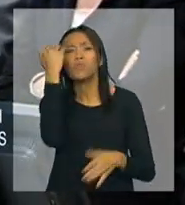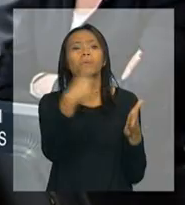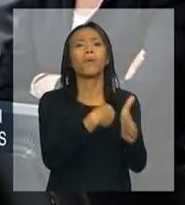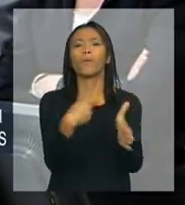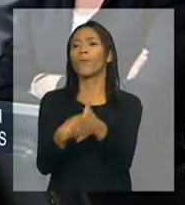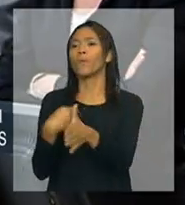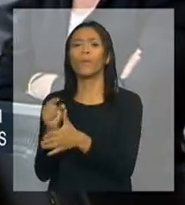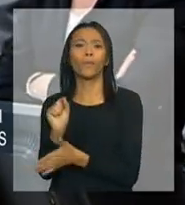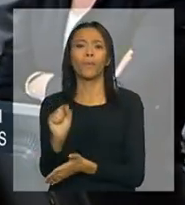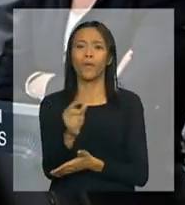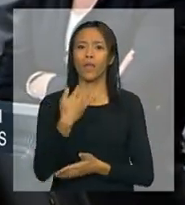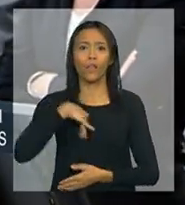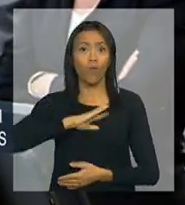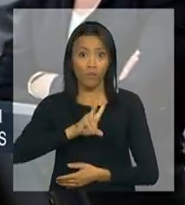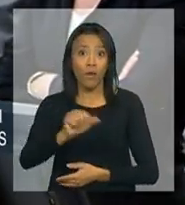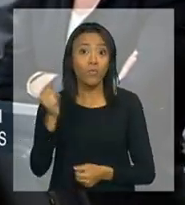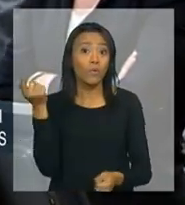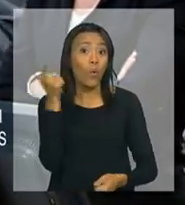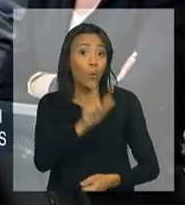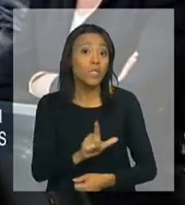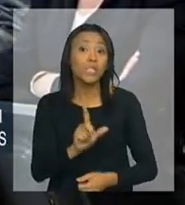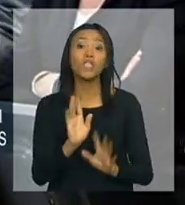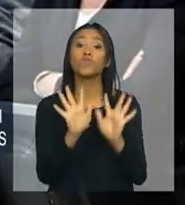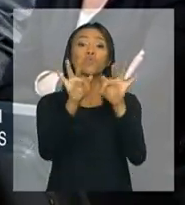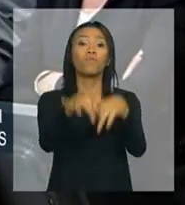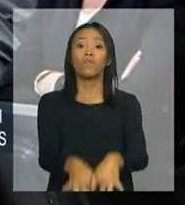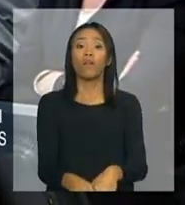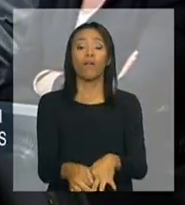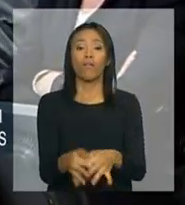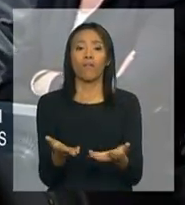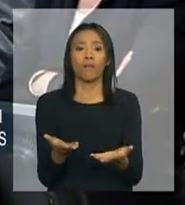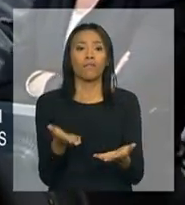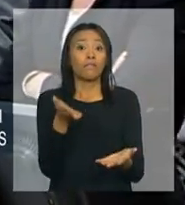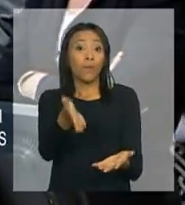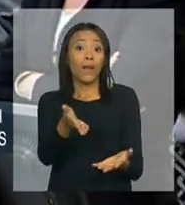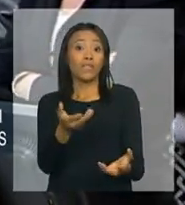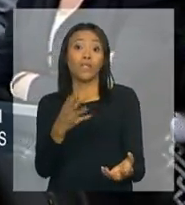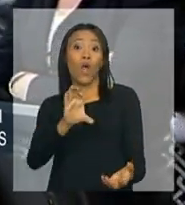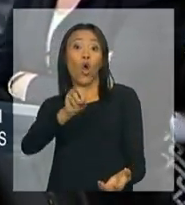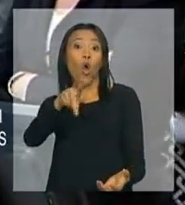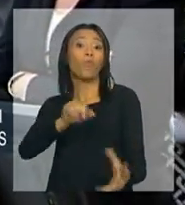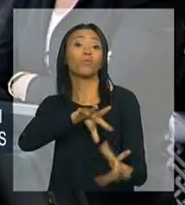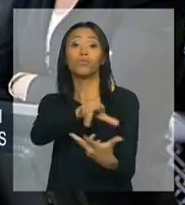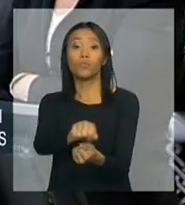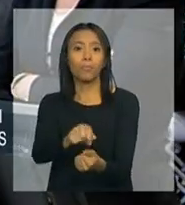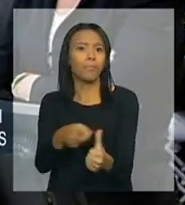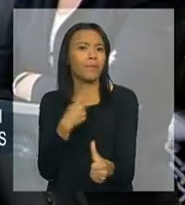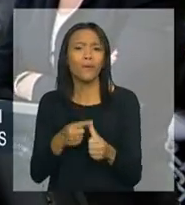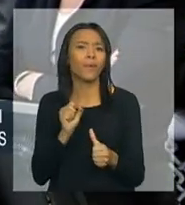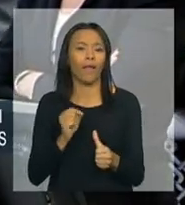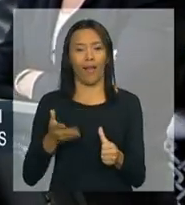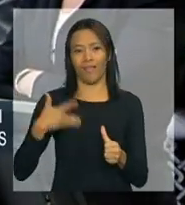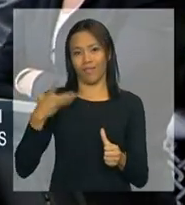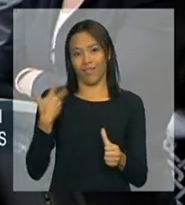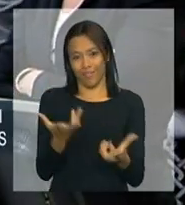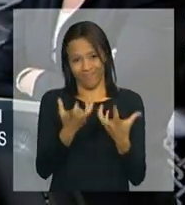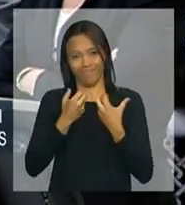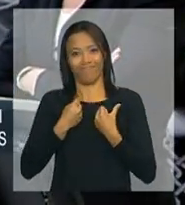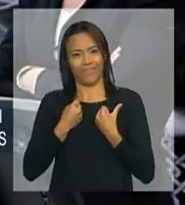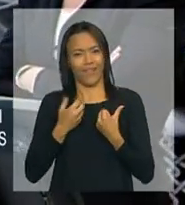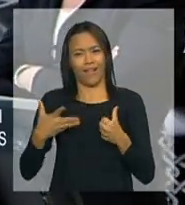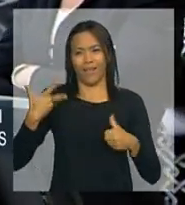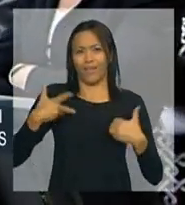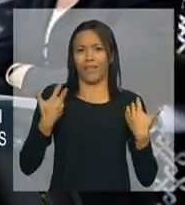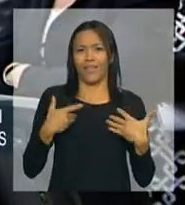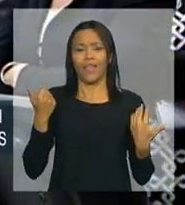que é que nós vamos ganhar, afinal de contas, com essa Copa do Mundo. Primeiro, alegria, a imensa